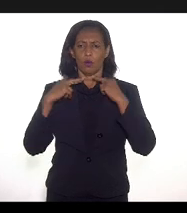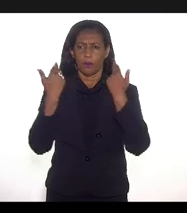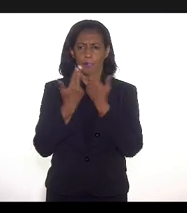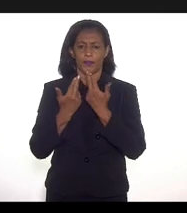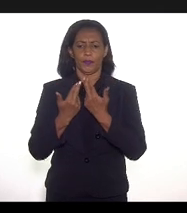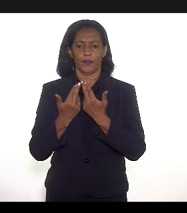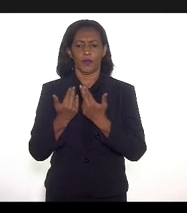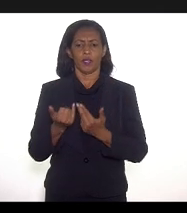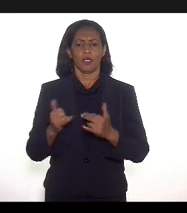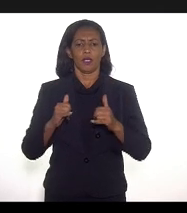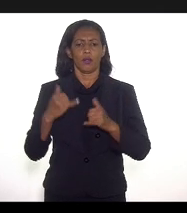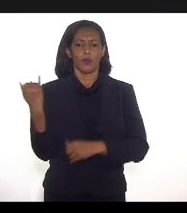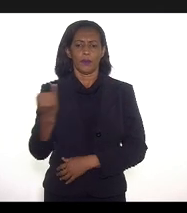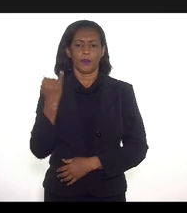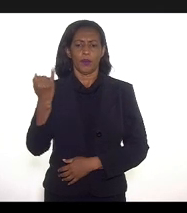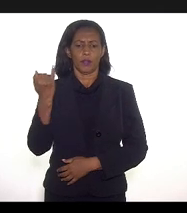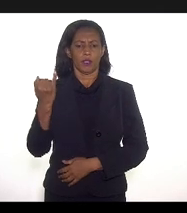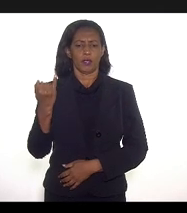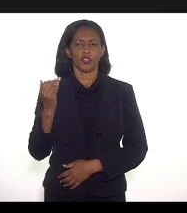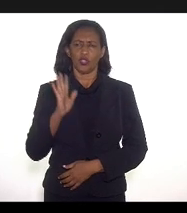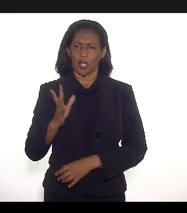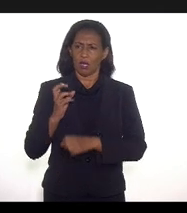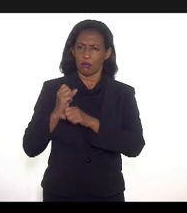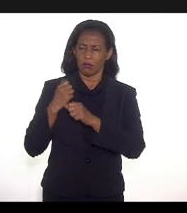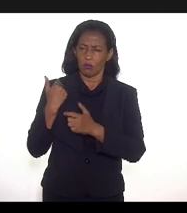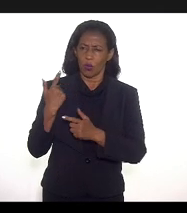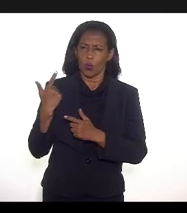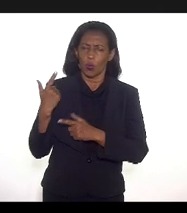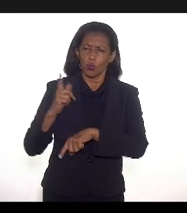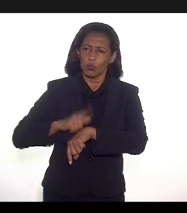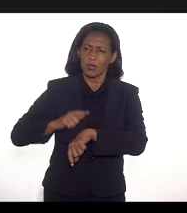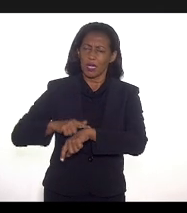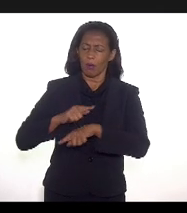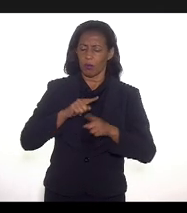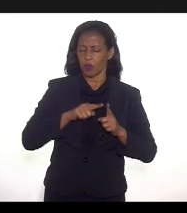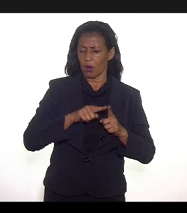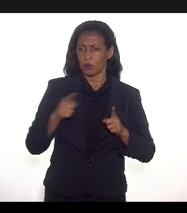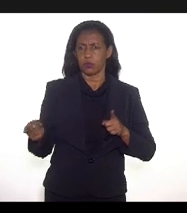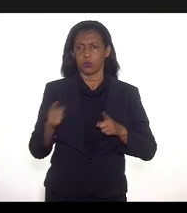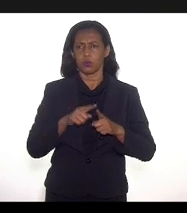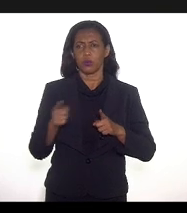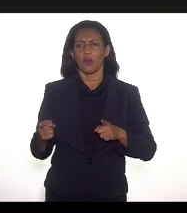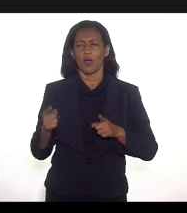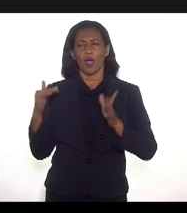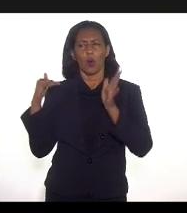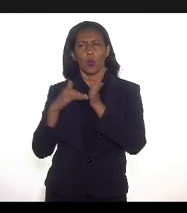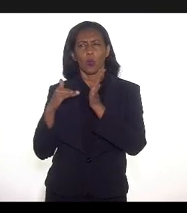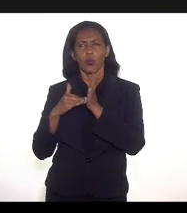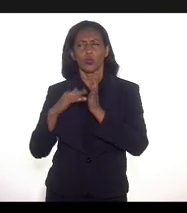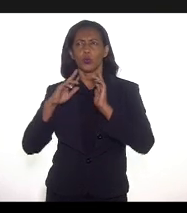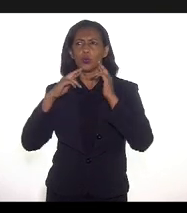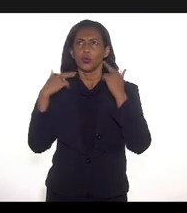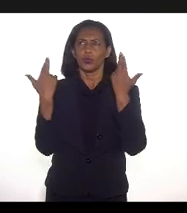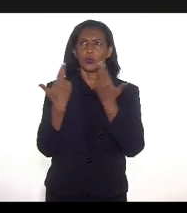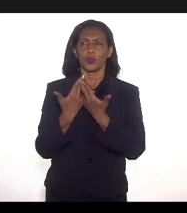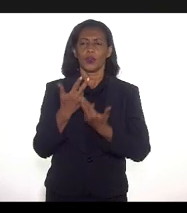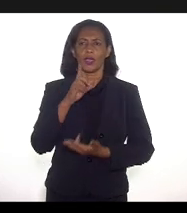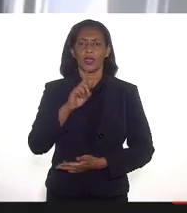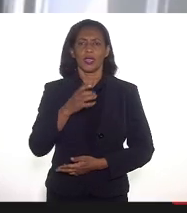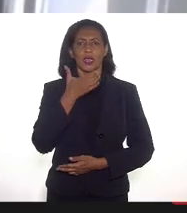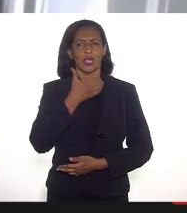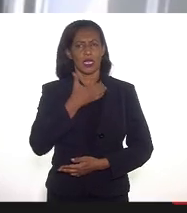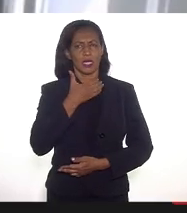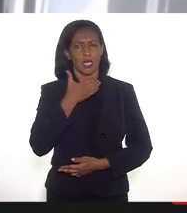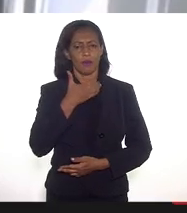Já fazia algum tempo que aqui na Assembleia, não é, Flávio? A gente não fazia uma audiência sobre a FAETEC. Nós fizemos a última, salvo engano, em dezembro,